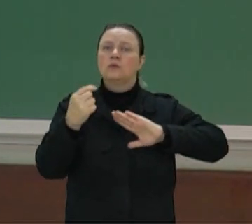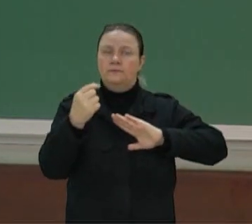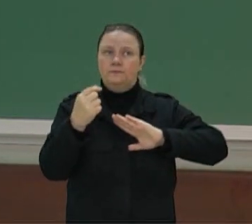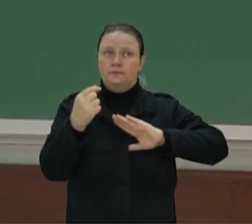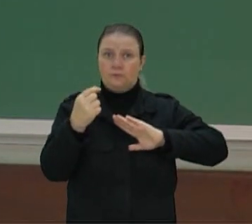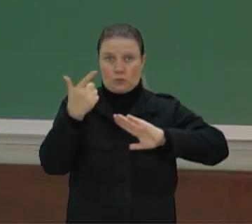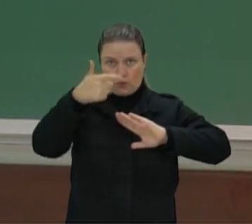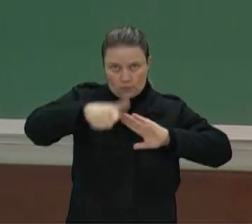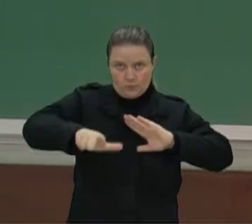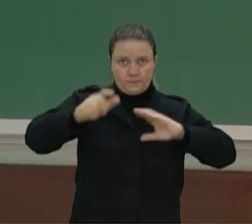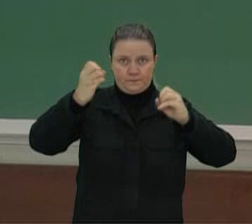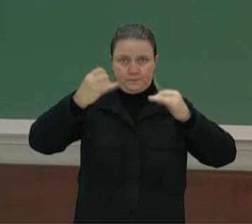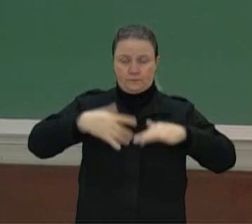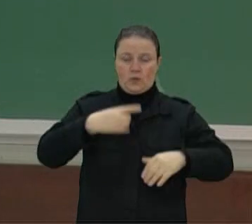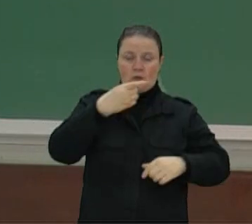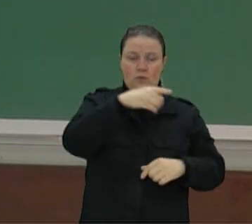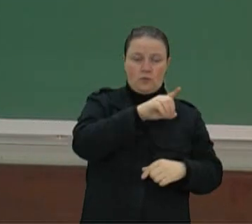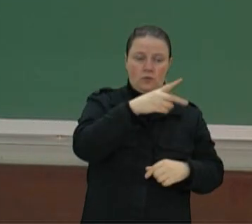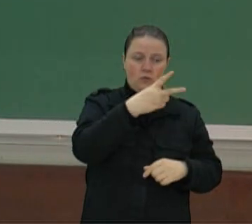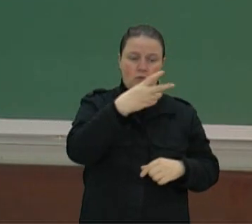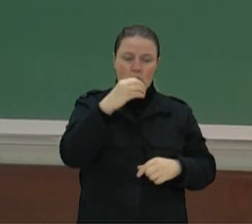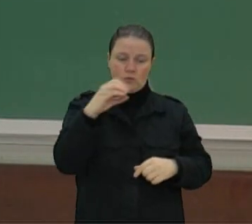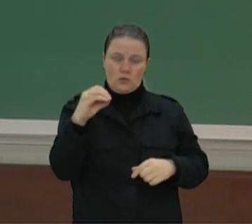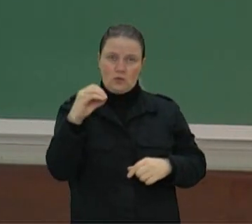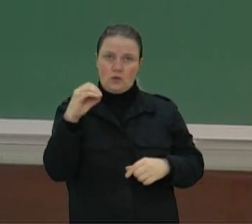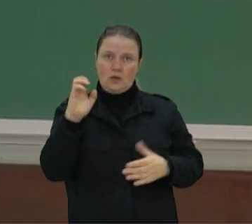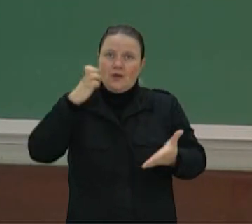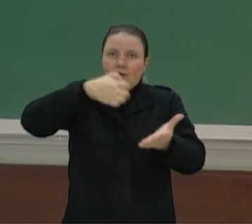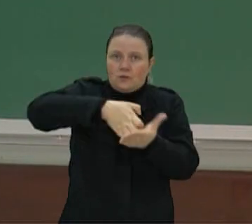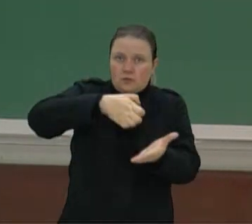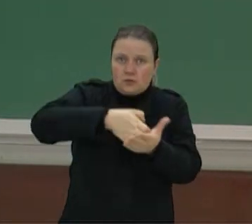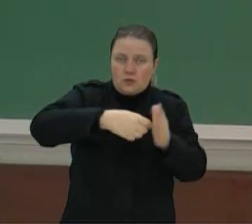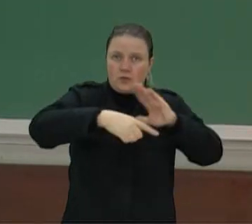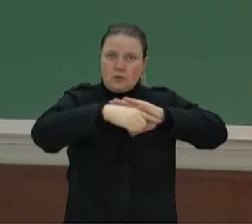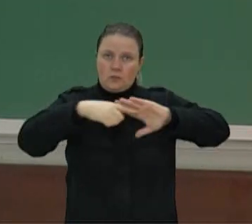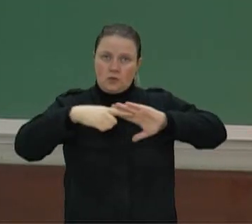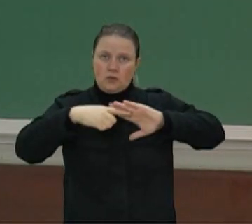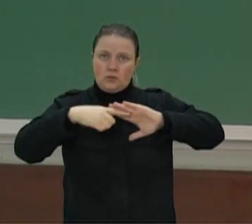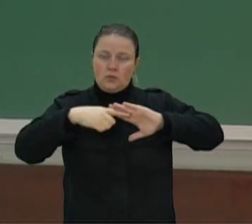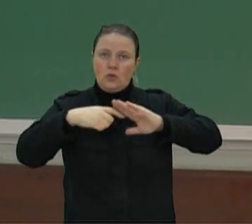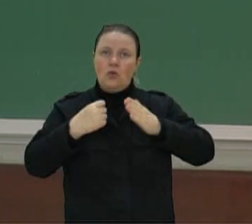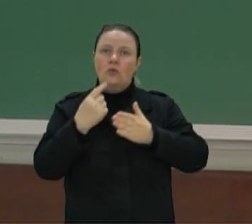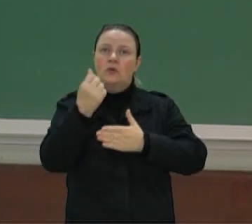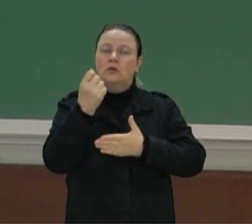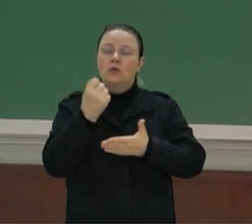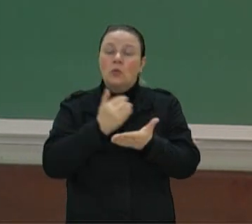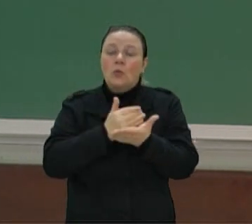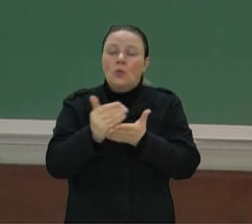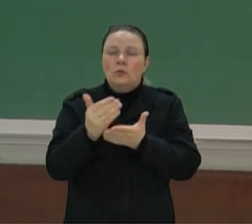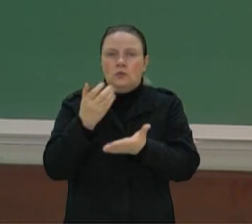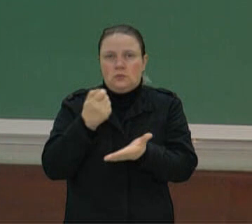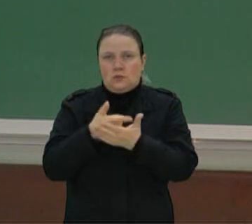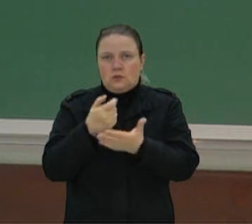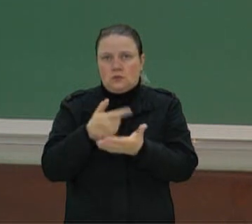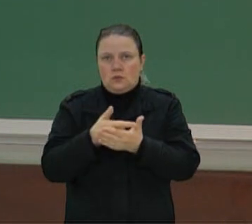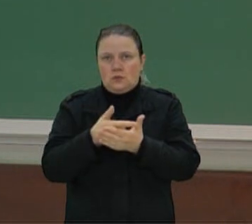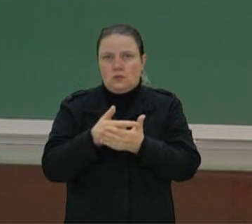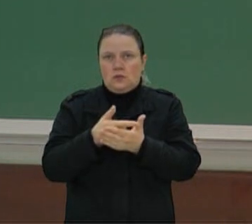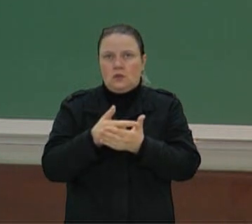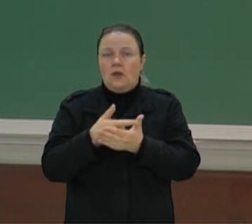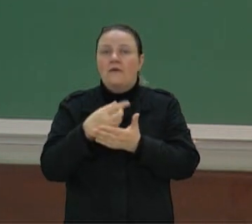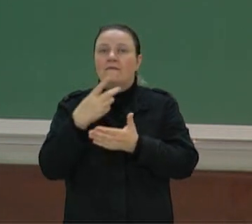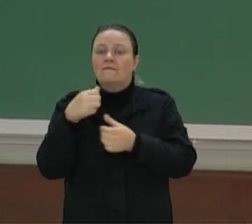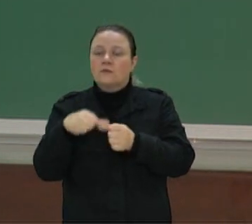novo, pessoal, 1.200 o valor à vista, menos o valor de entrada, certo? O que falta?